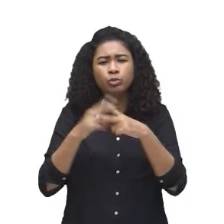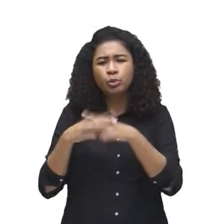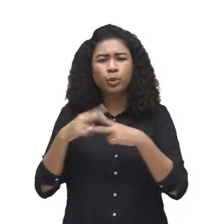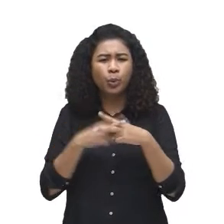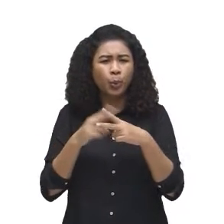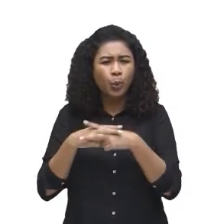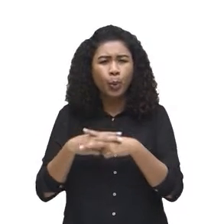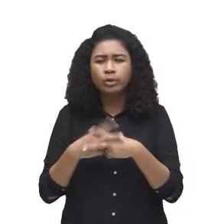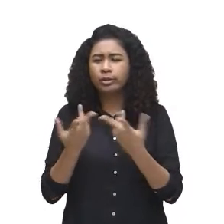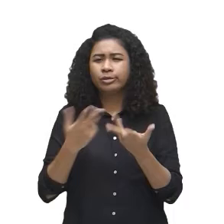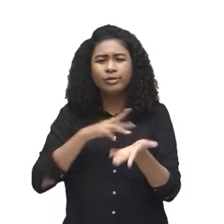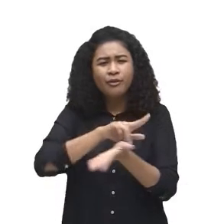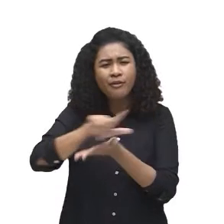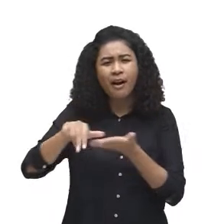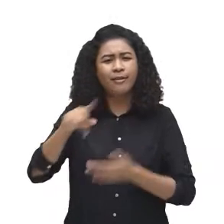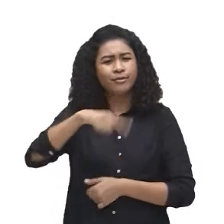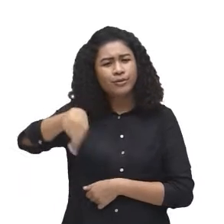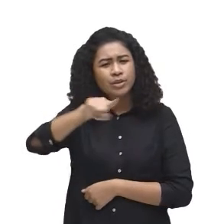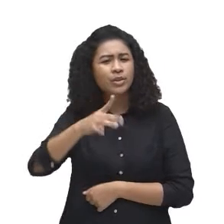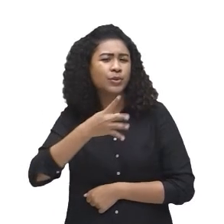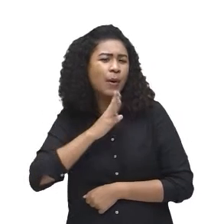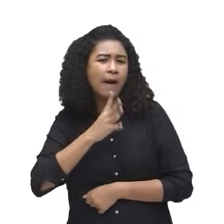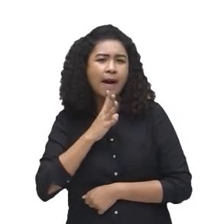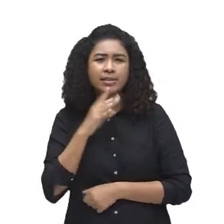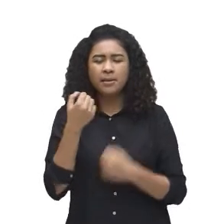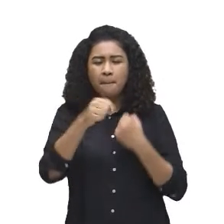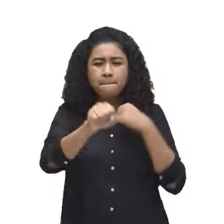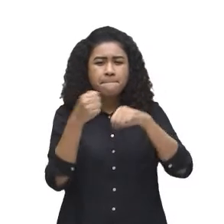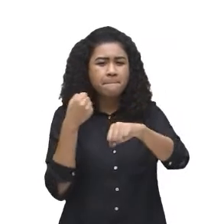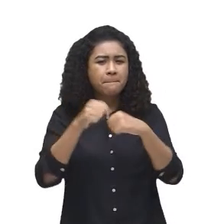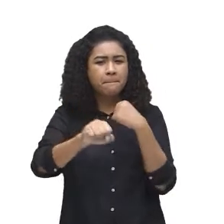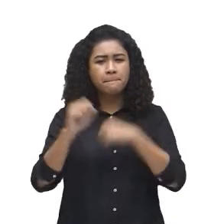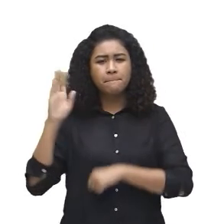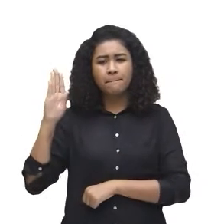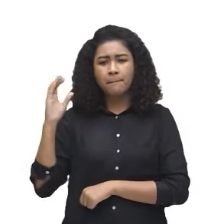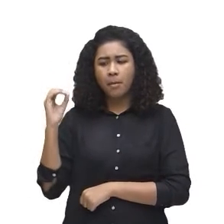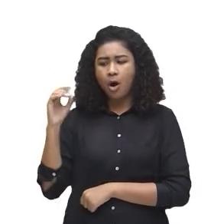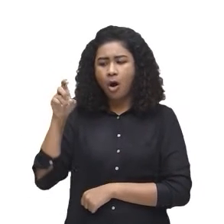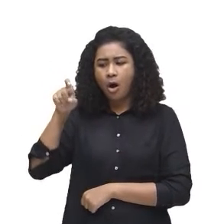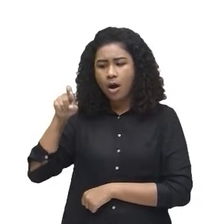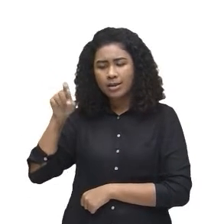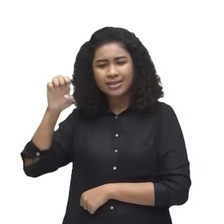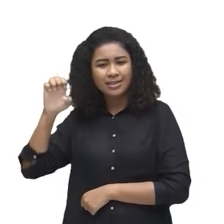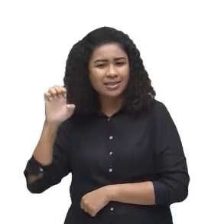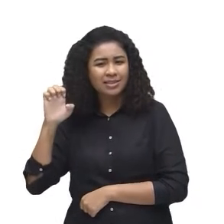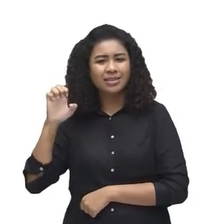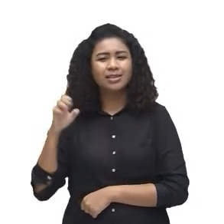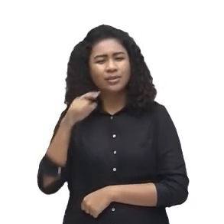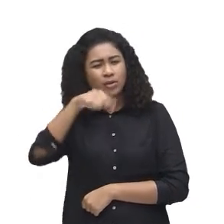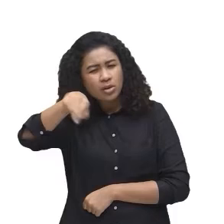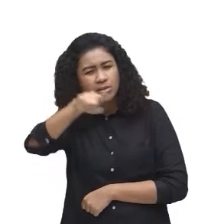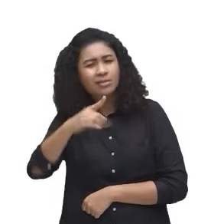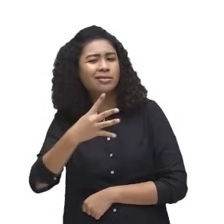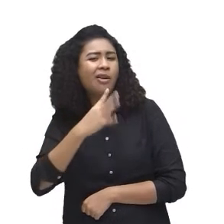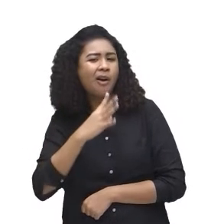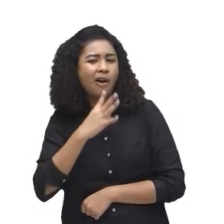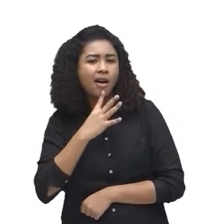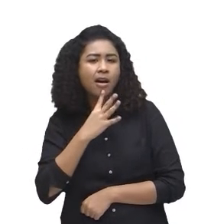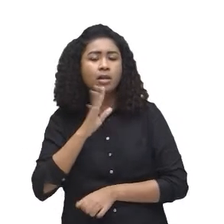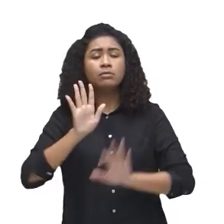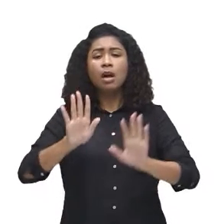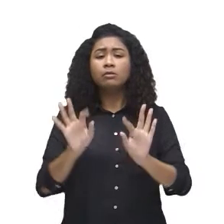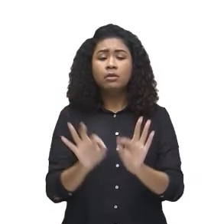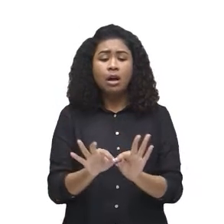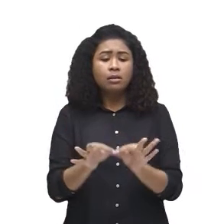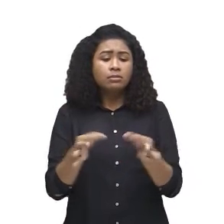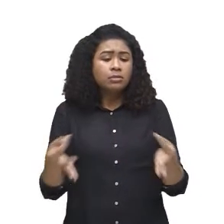artes marciais, boxe, entre outras formas que a gente conhece ou já ouviu falar. Mas também um simples jogo de